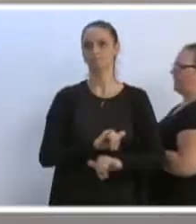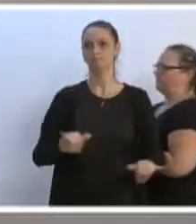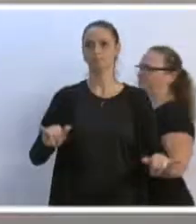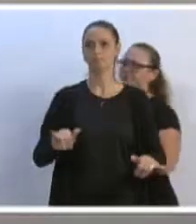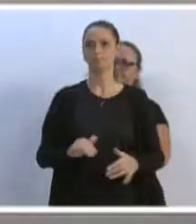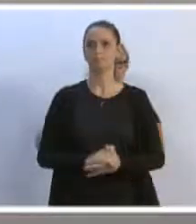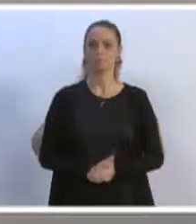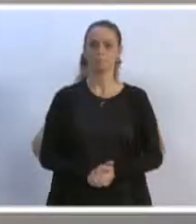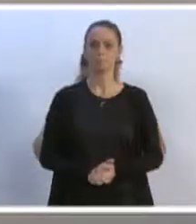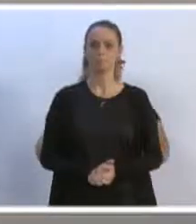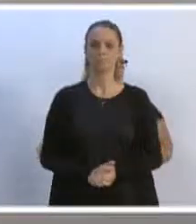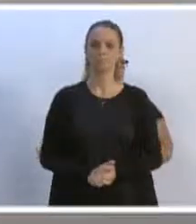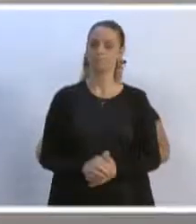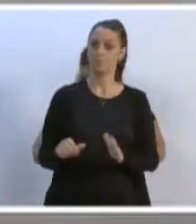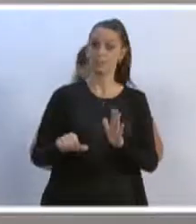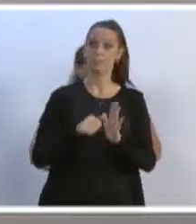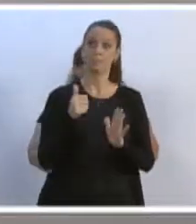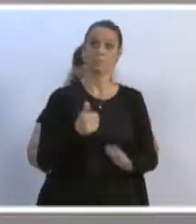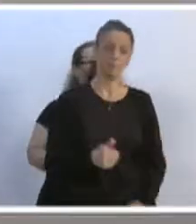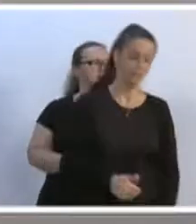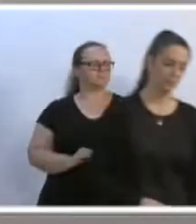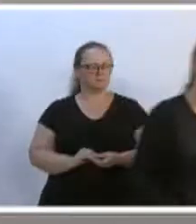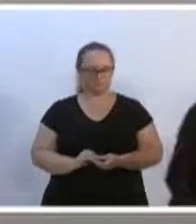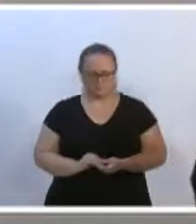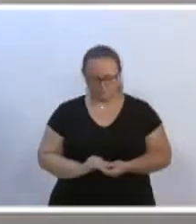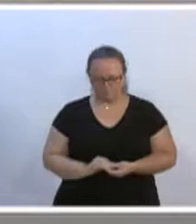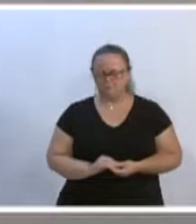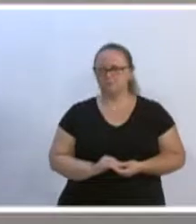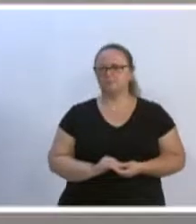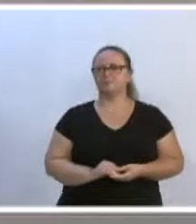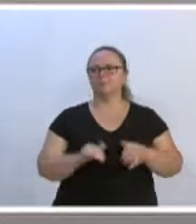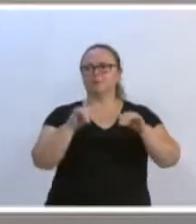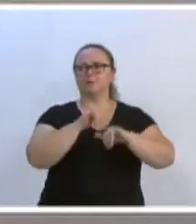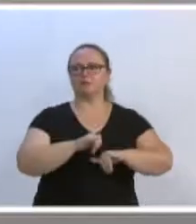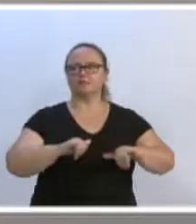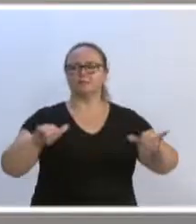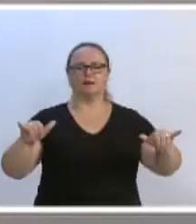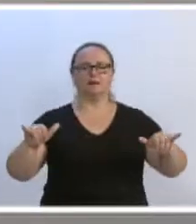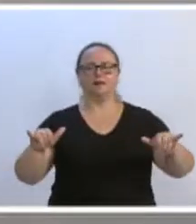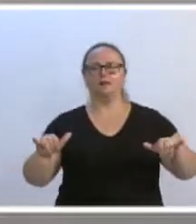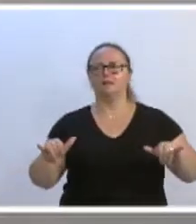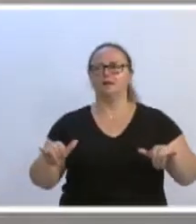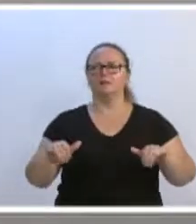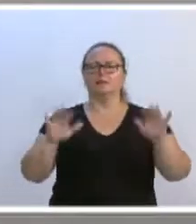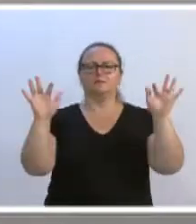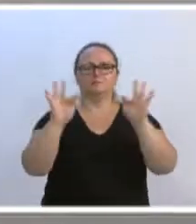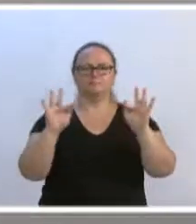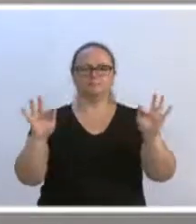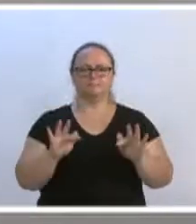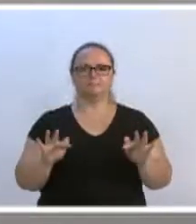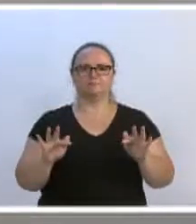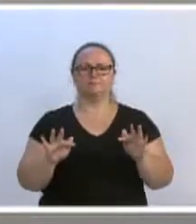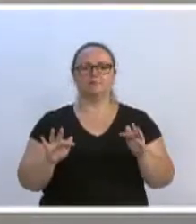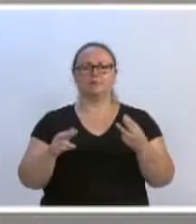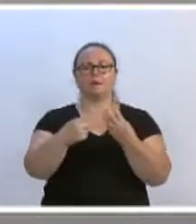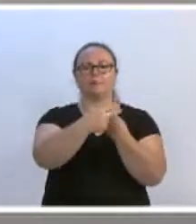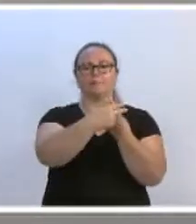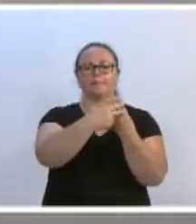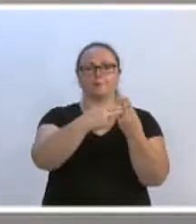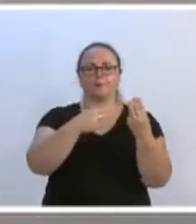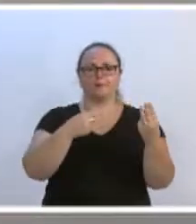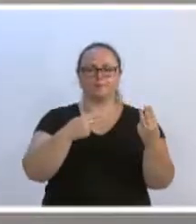que deixou primeiramente muito feliz com relação à policlínica há dez dias atrás nós estamos